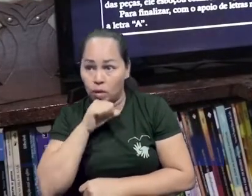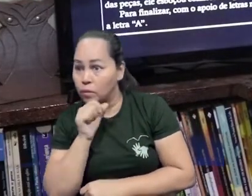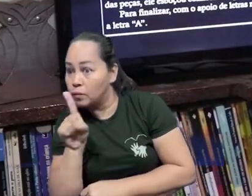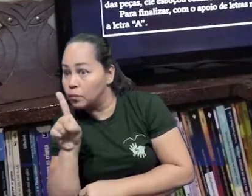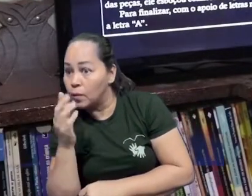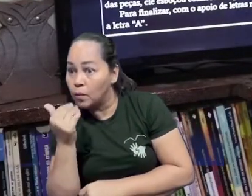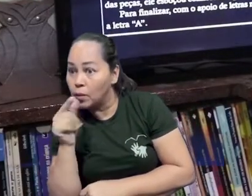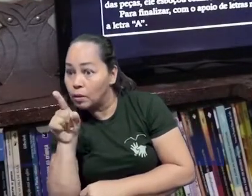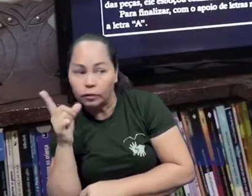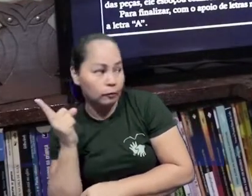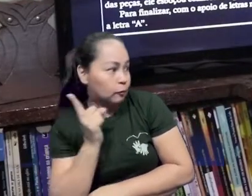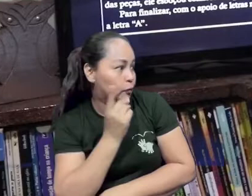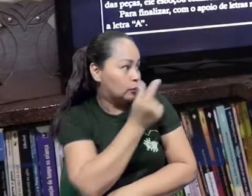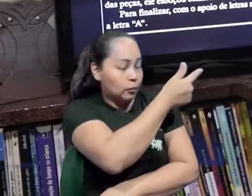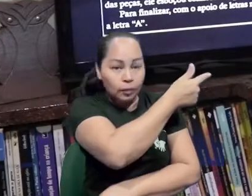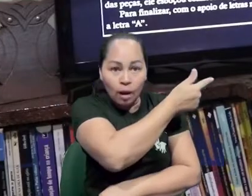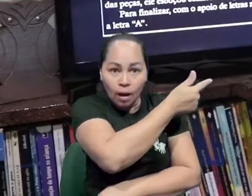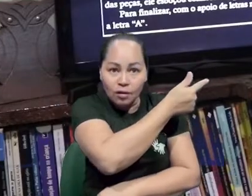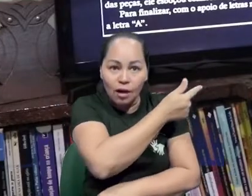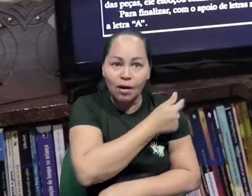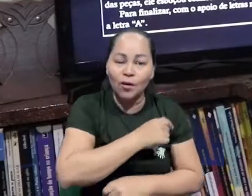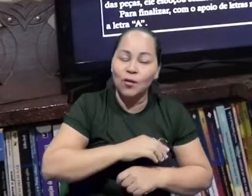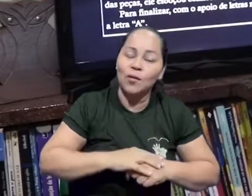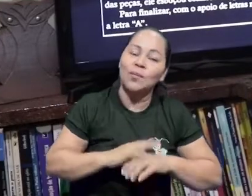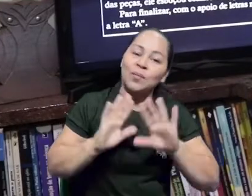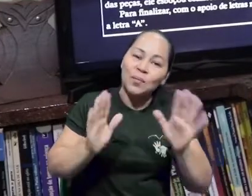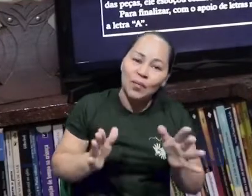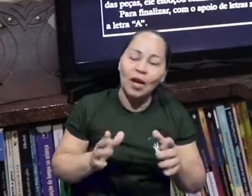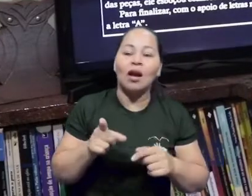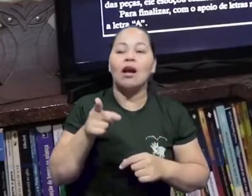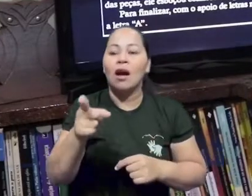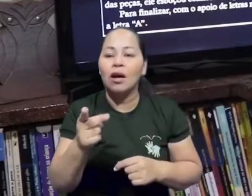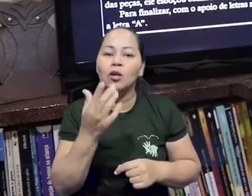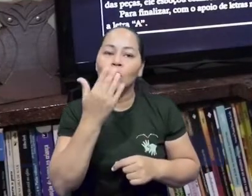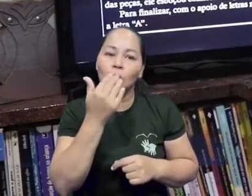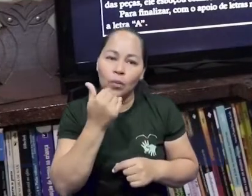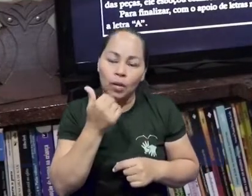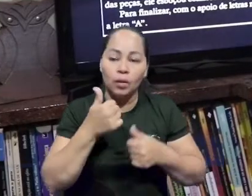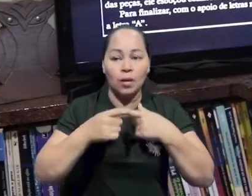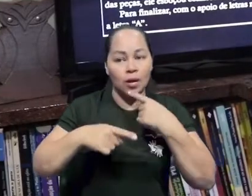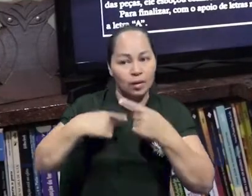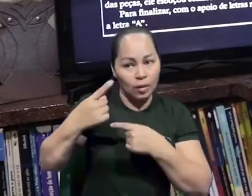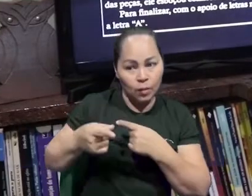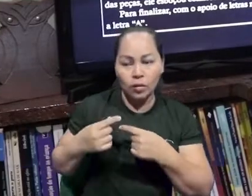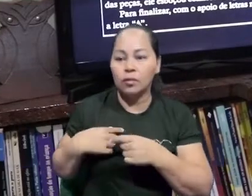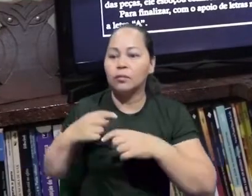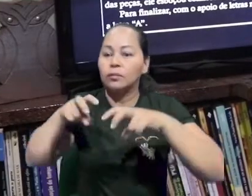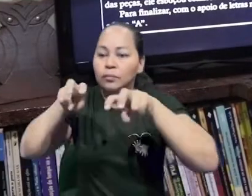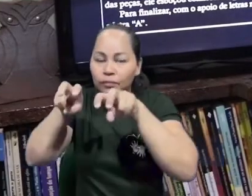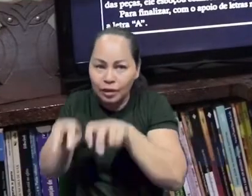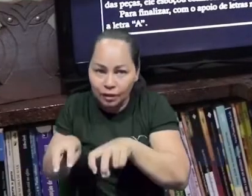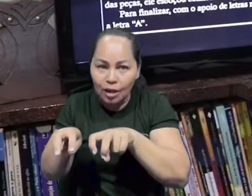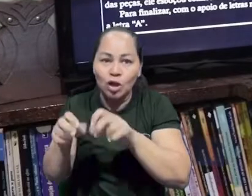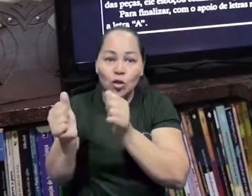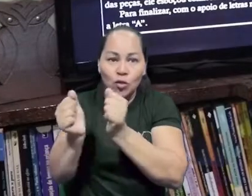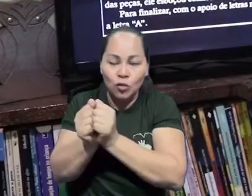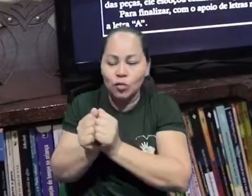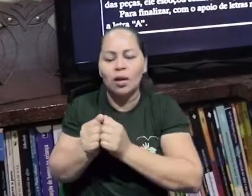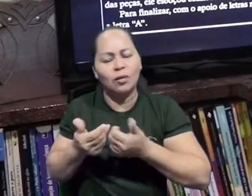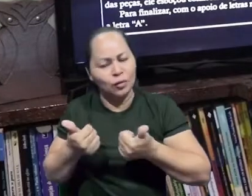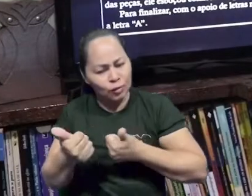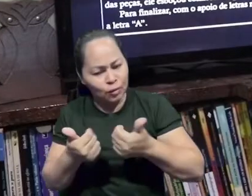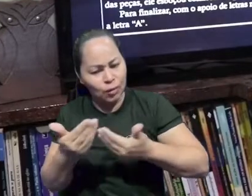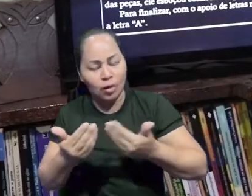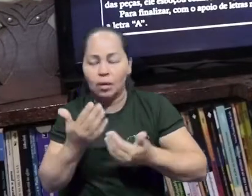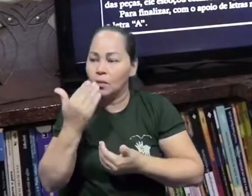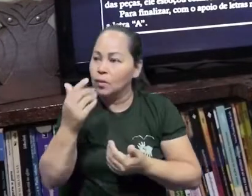tchau. Do jeitinho que aconteceu, a gente escreve, né? Fulano comeu e se mostrou receptivo a partir deste momento.